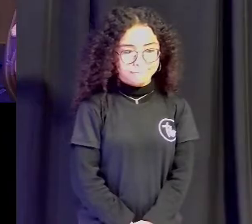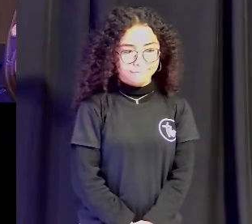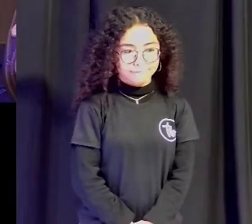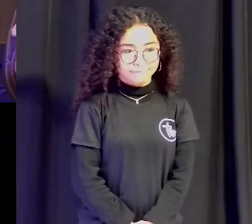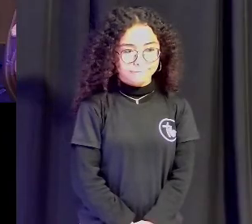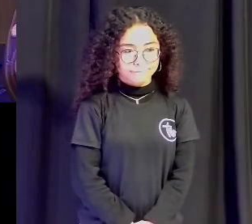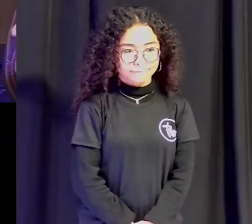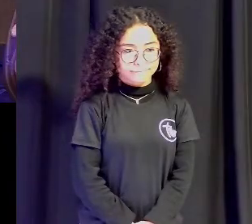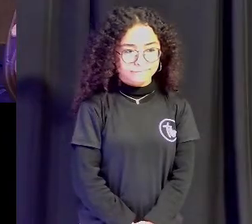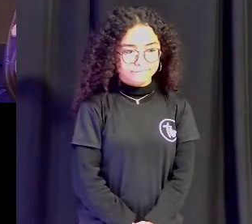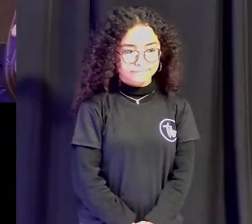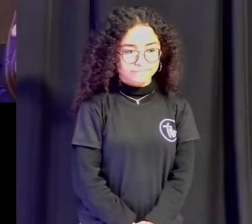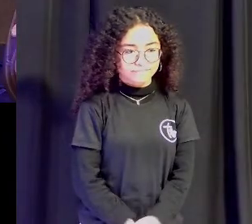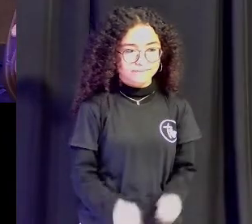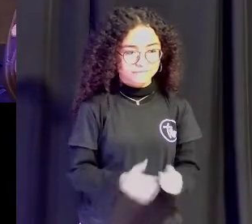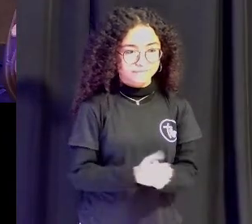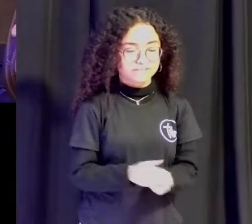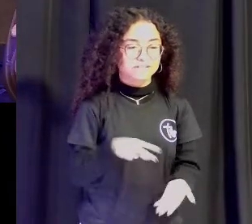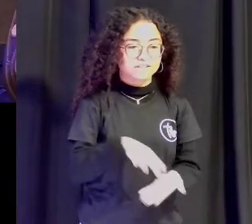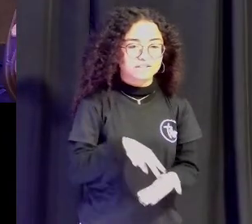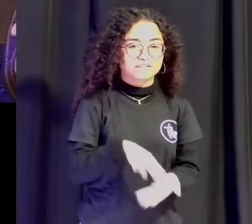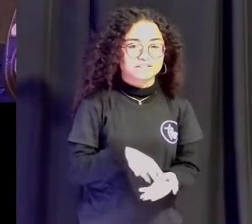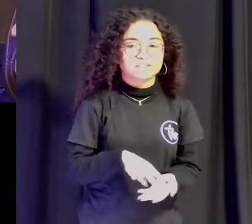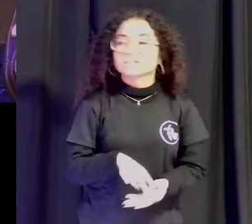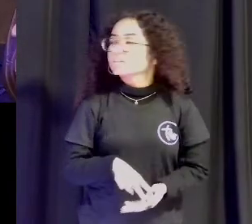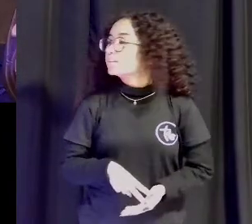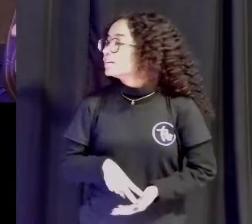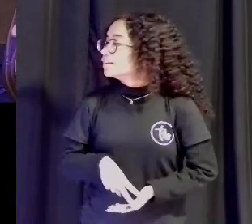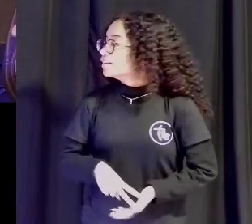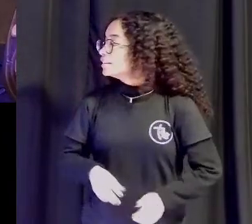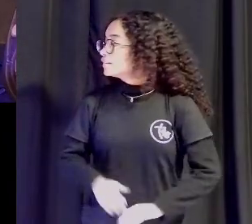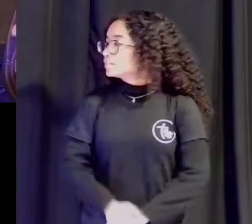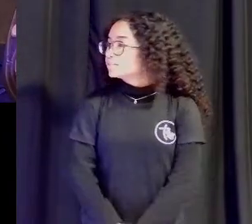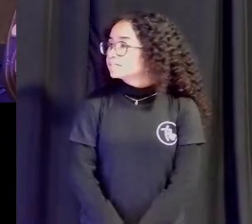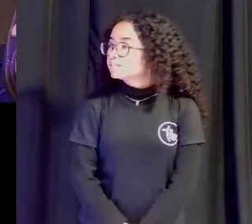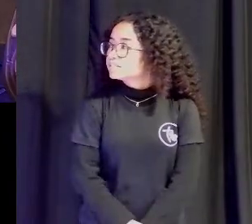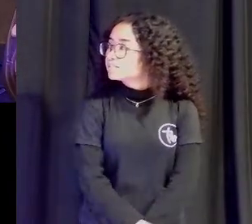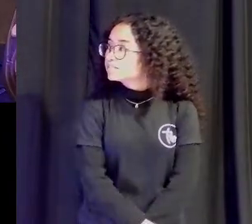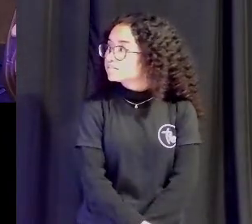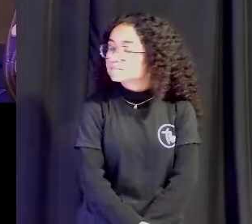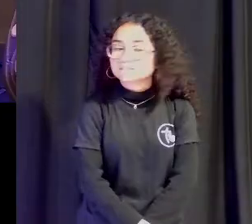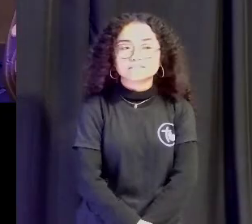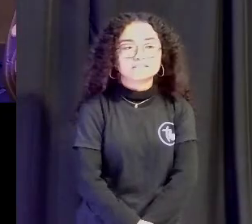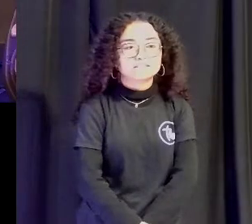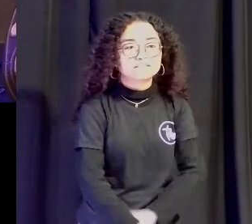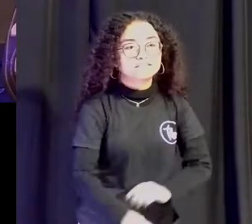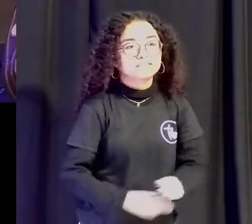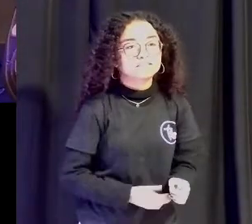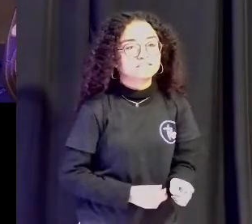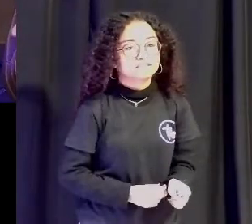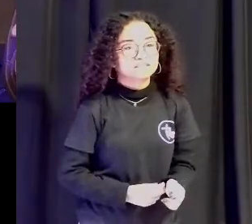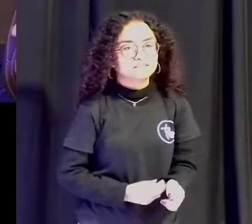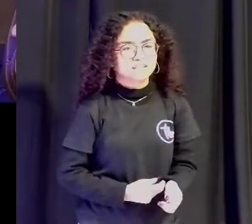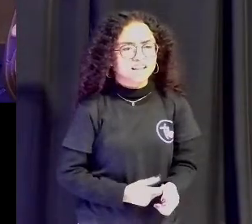Todos encontraram? Amém? Vamos ficar em pé mais uma vez? Perdoe pelo senta, levanta,